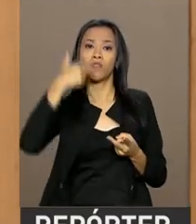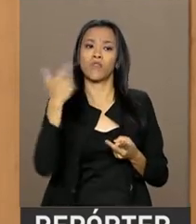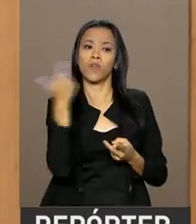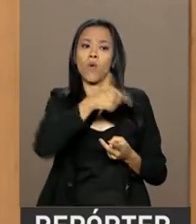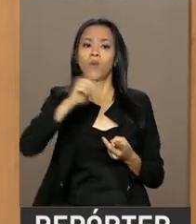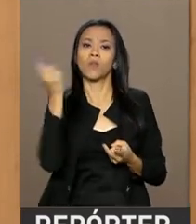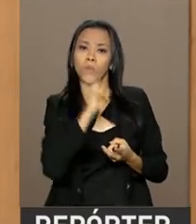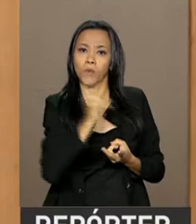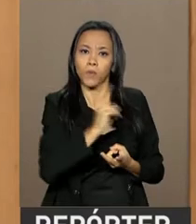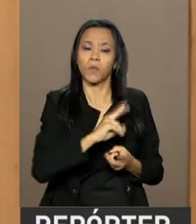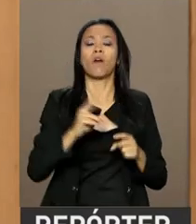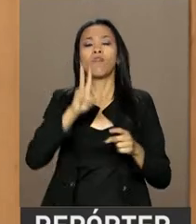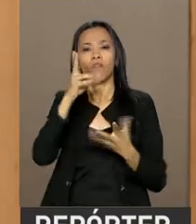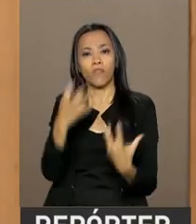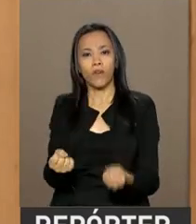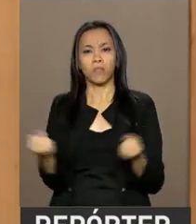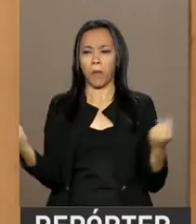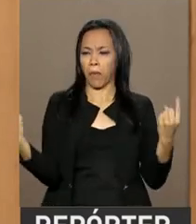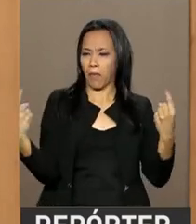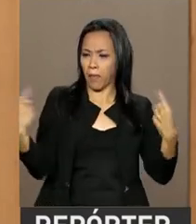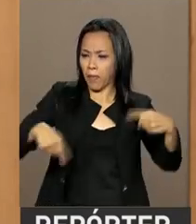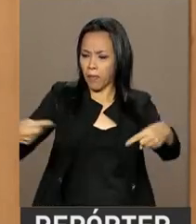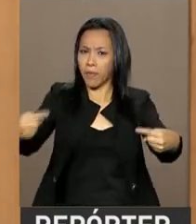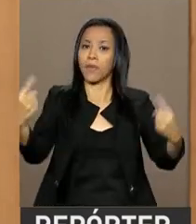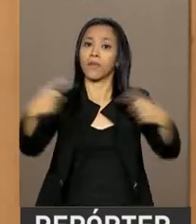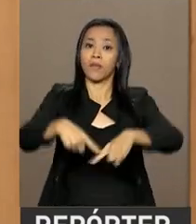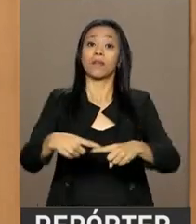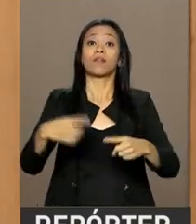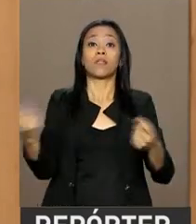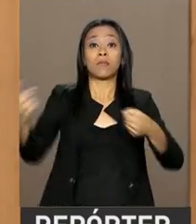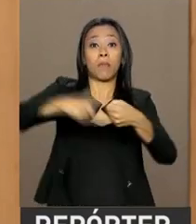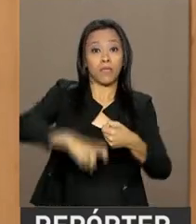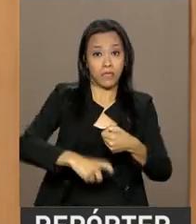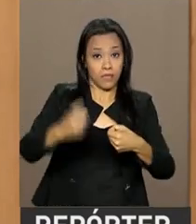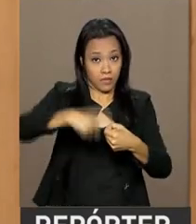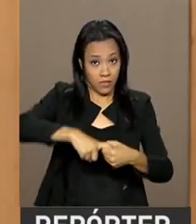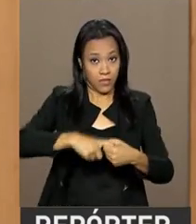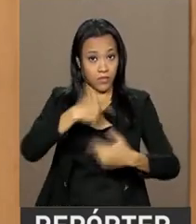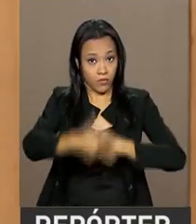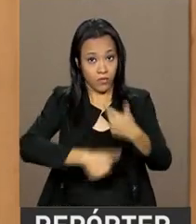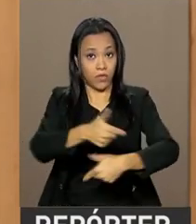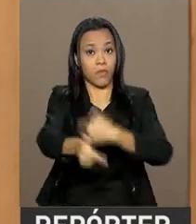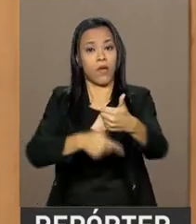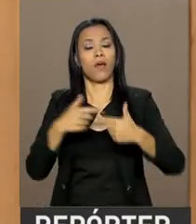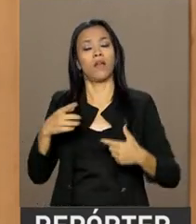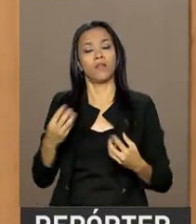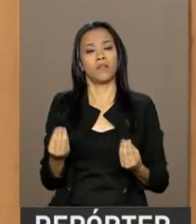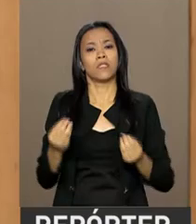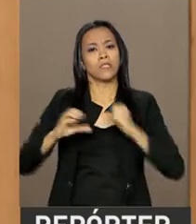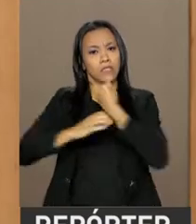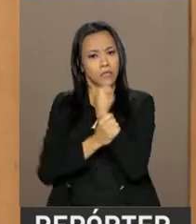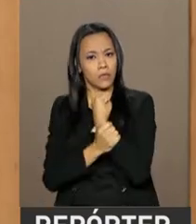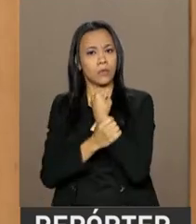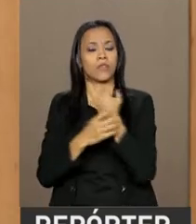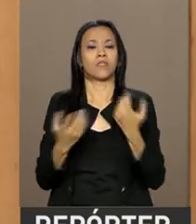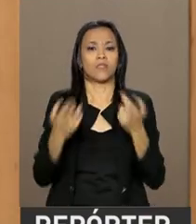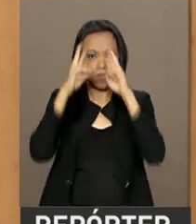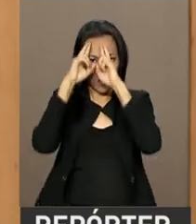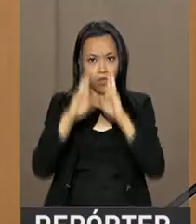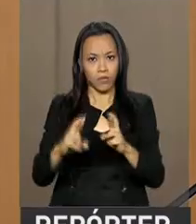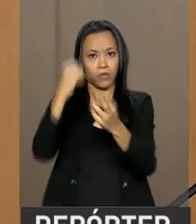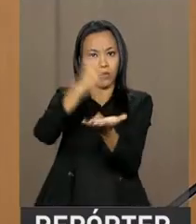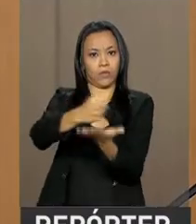justa competição na celebração das parcerias e na prestação dos serviços e garantir a estabilidade ea segurança jurídica dos